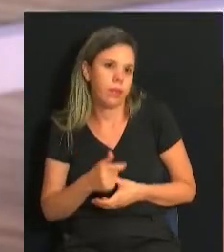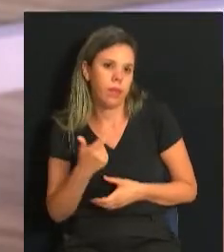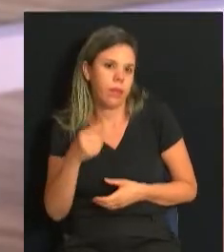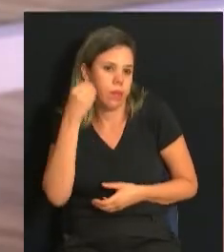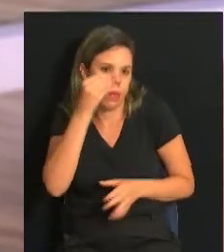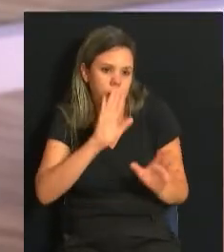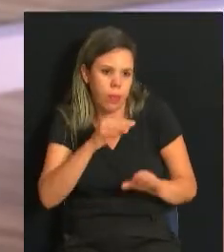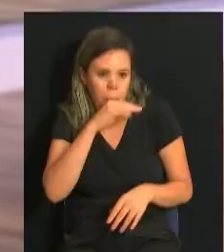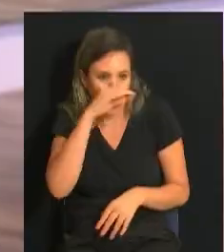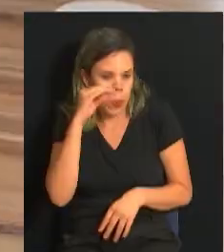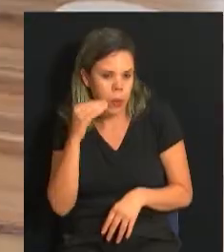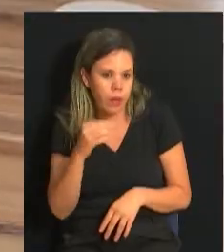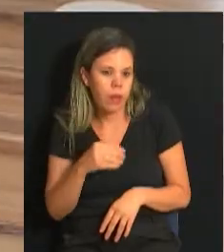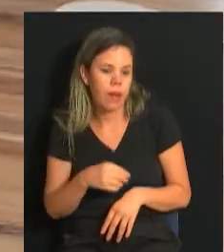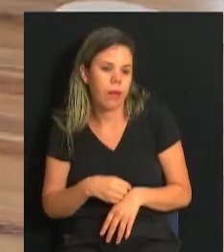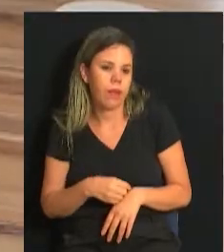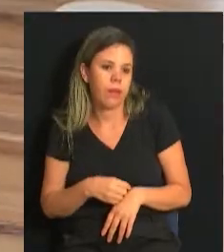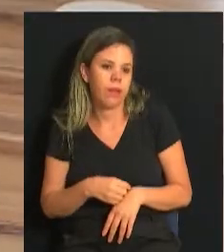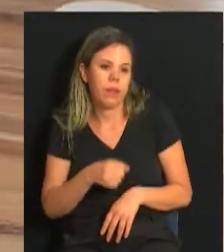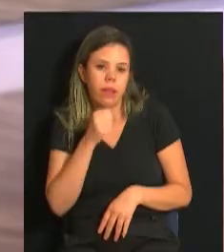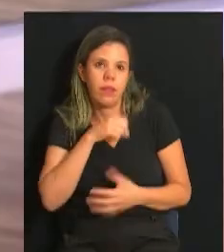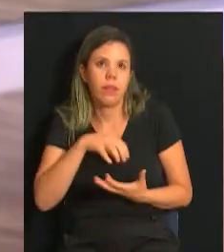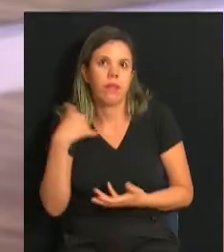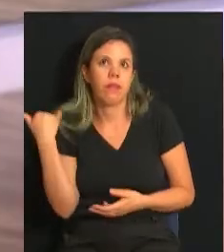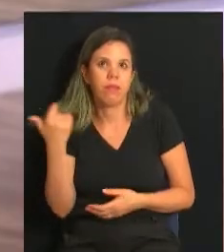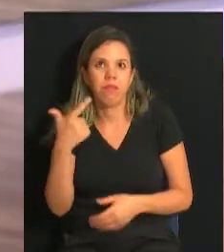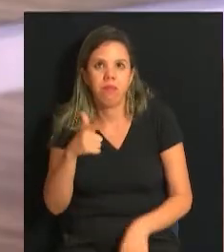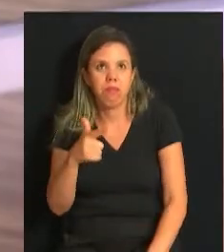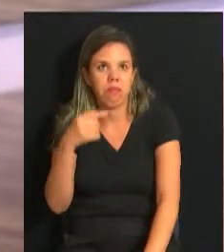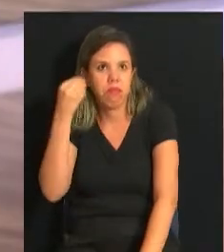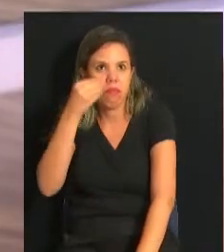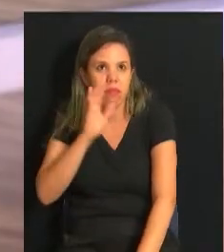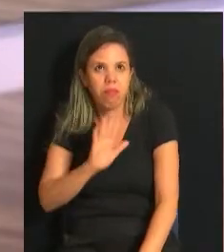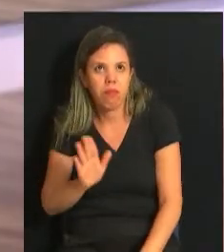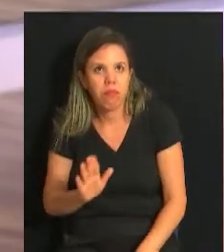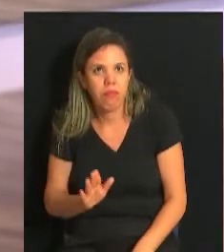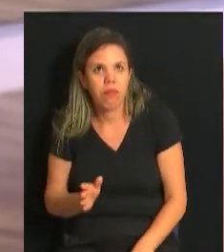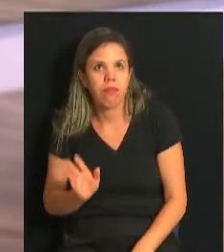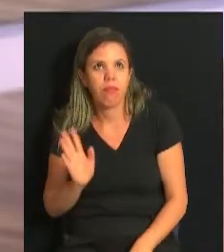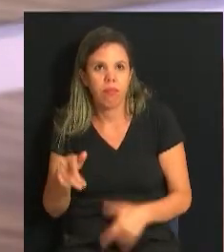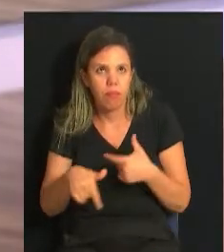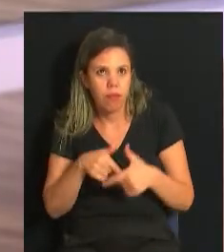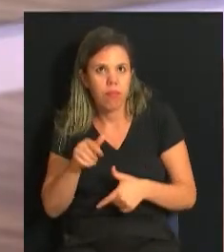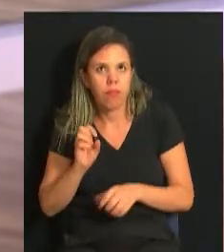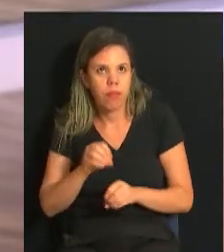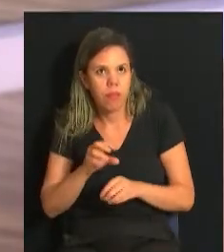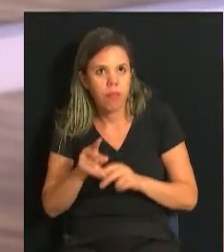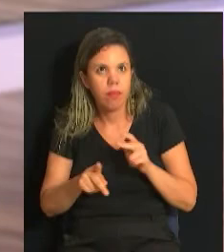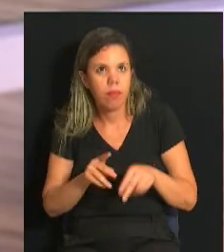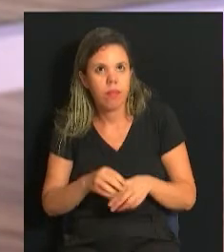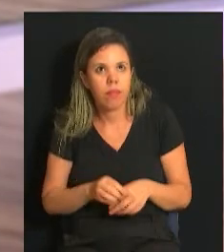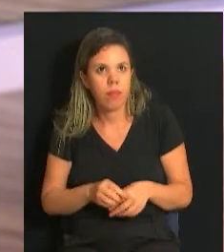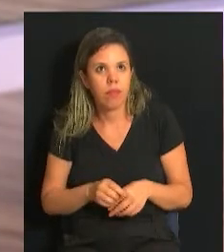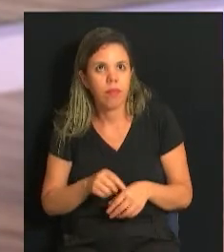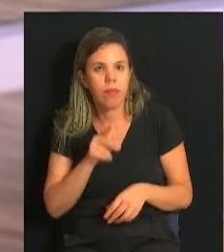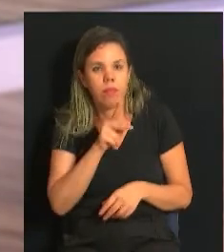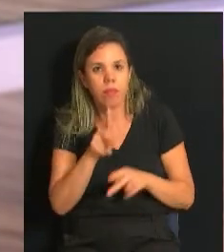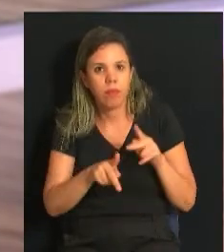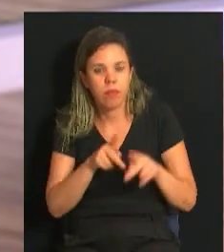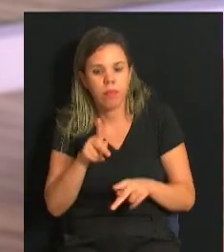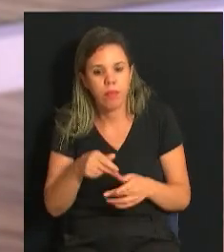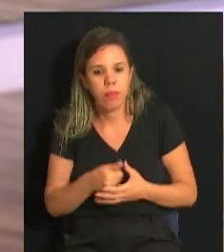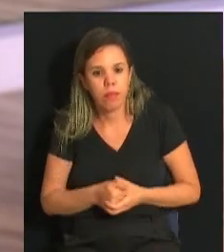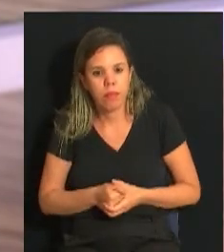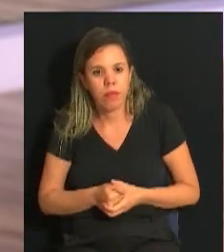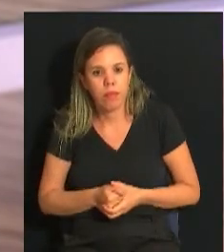experiência já sinceridade né já já cheguei a trabalhar algumas pessoas pontuais